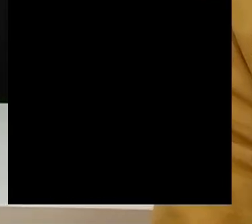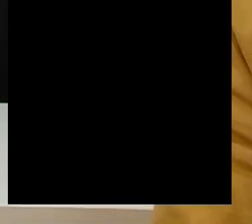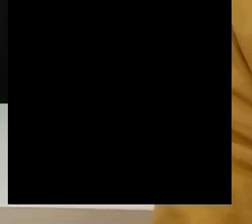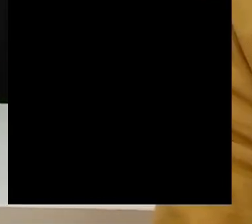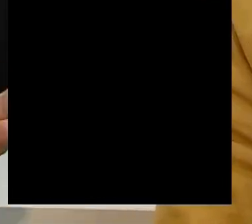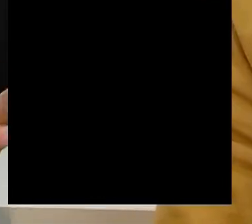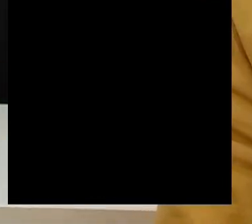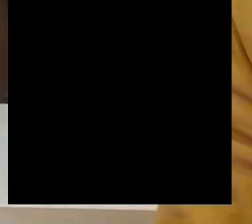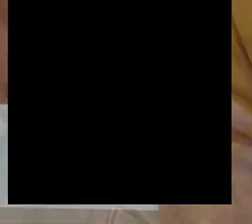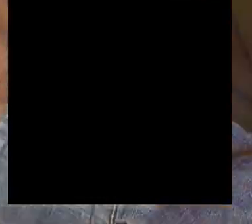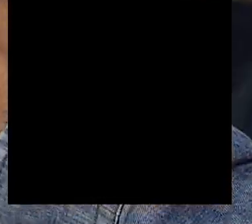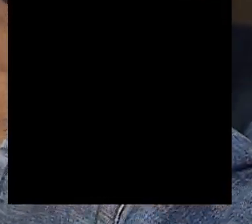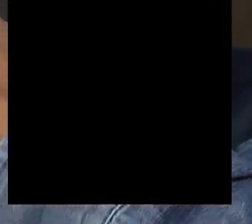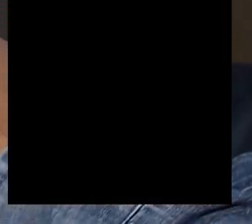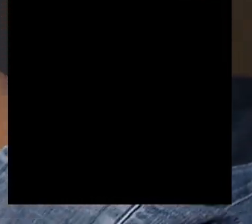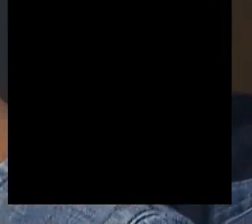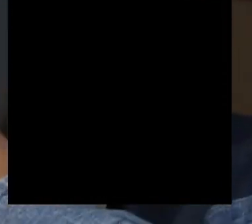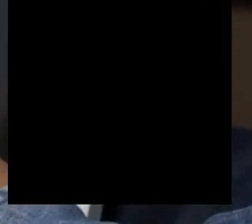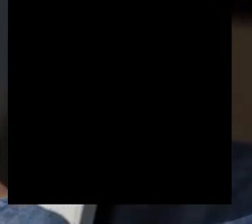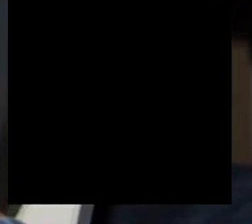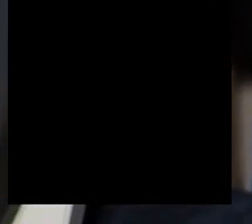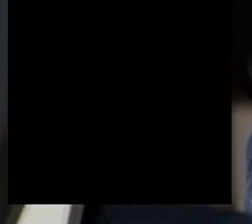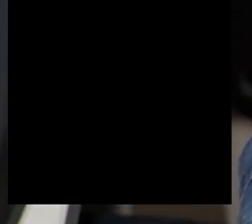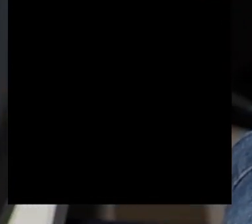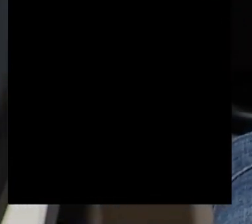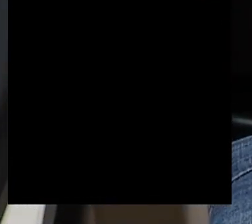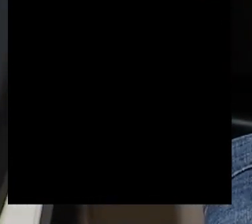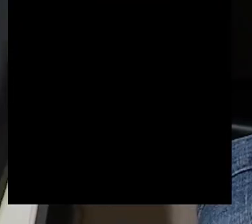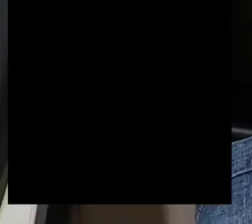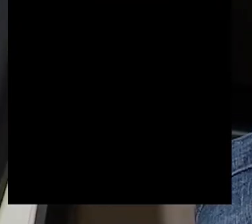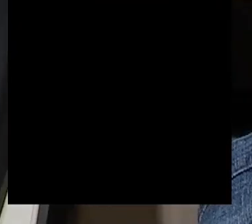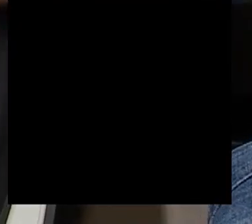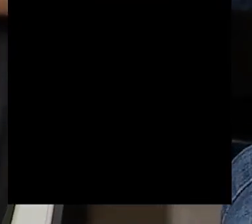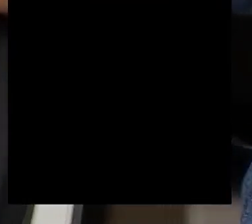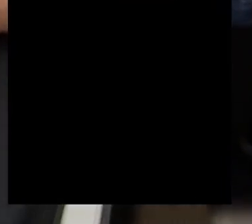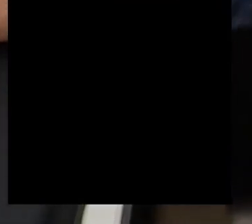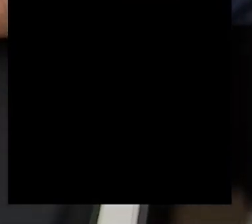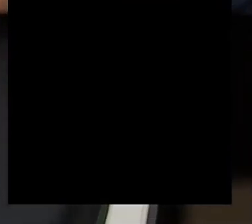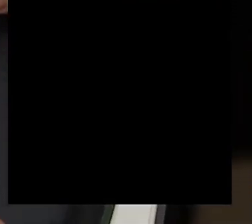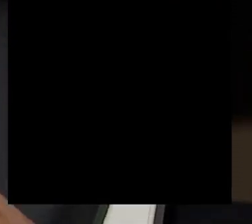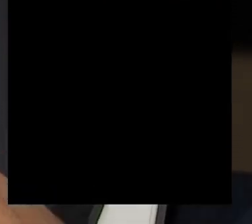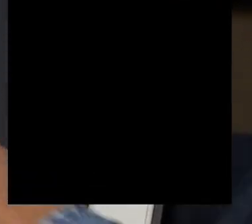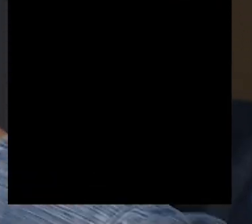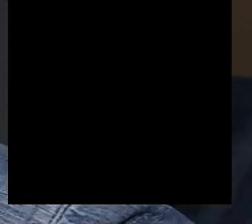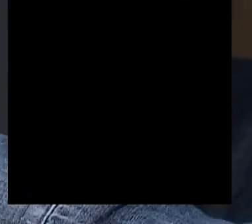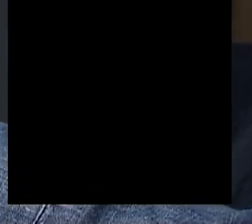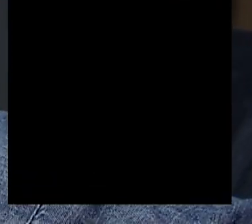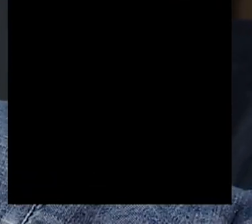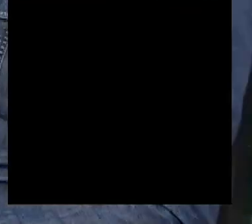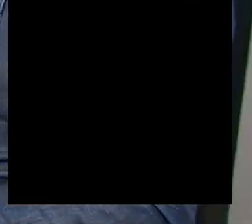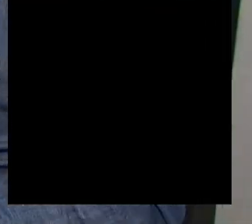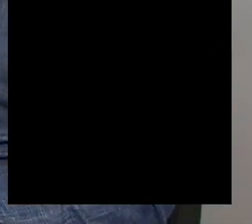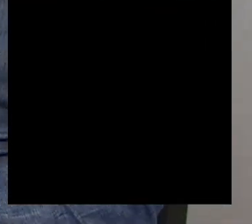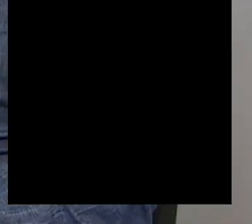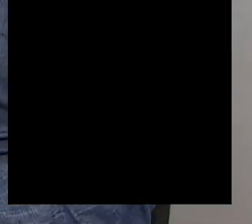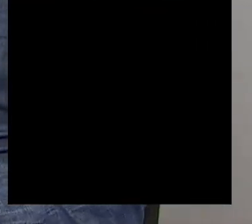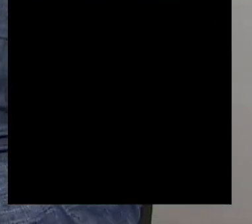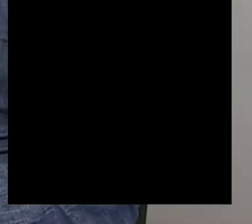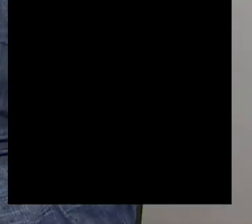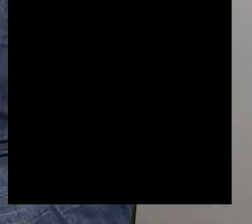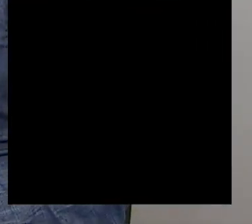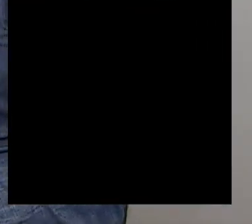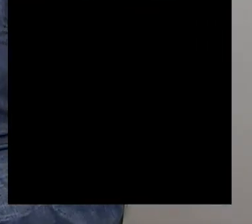dos adiantamentos que os servidores da casa eles pegam para pronto pagamento de despesa, então a gente analisa